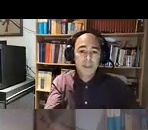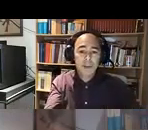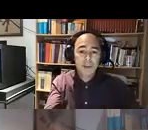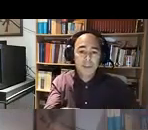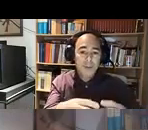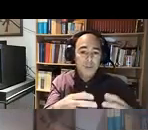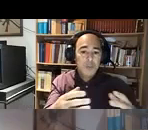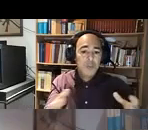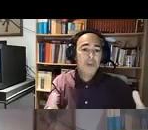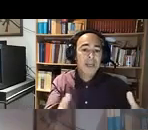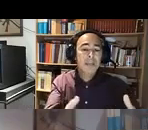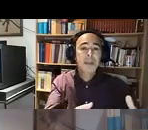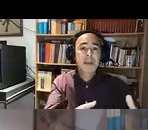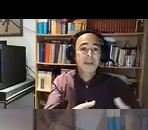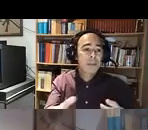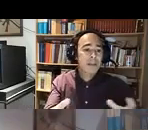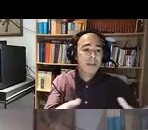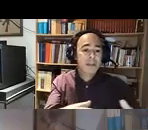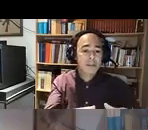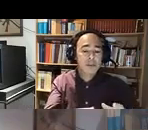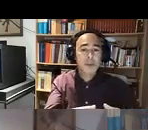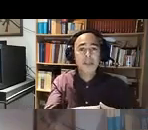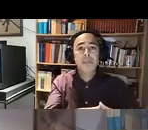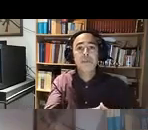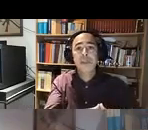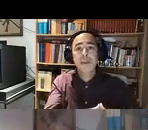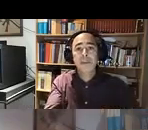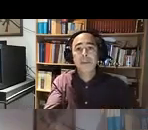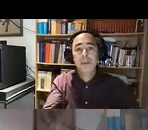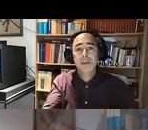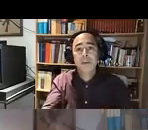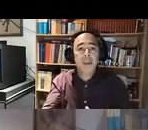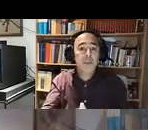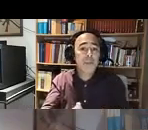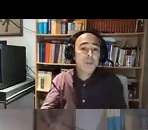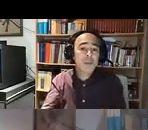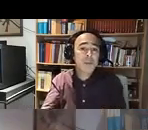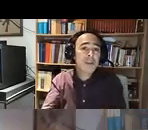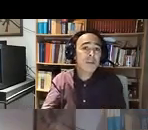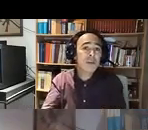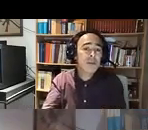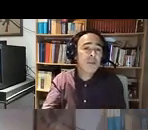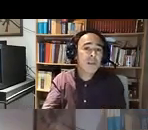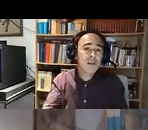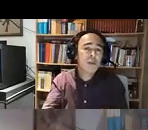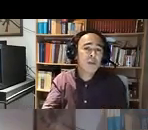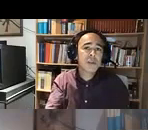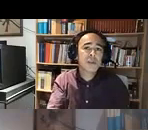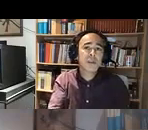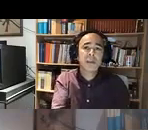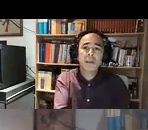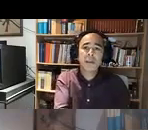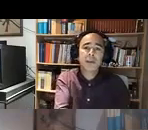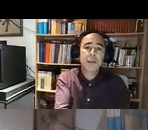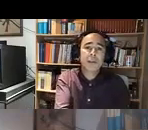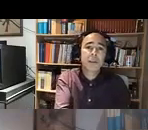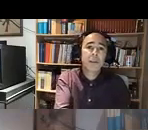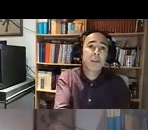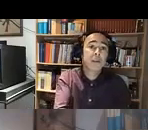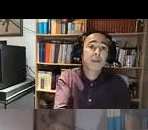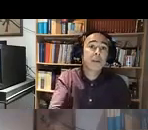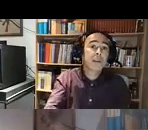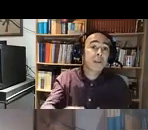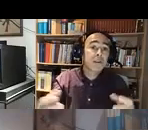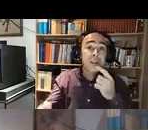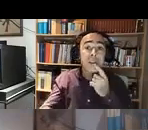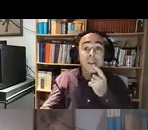aqui o ver cá e aqui é parte da cosmética Perfumaria. Que é o mesmo que dizer que estamos ao nível da Lagoa a que horas